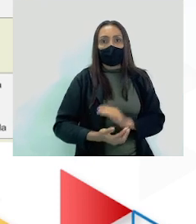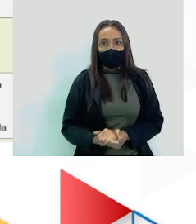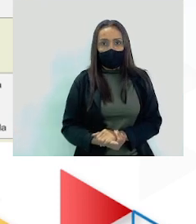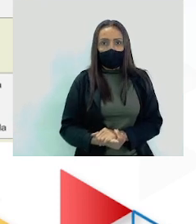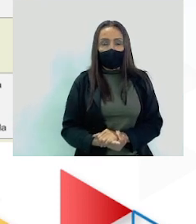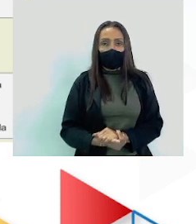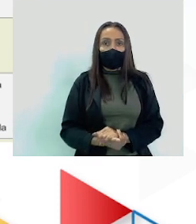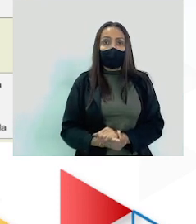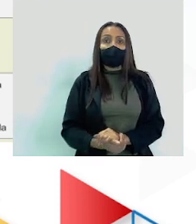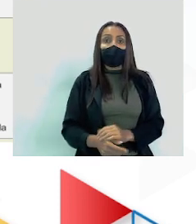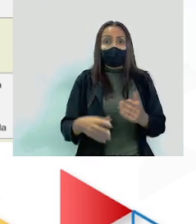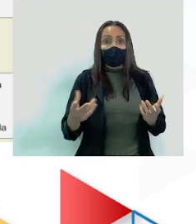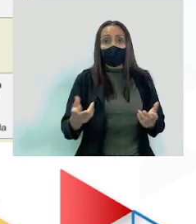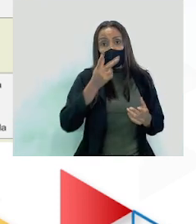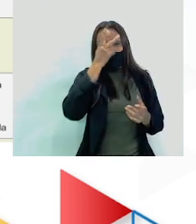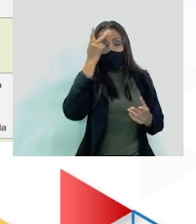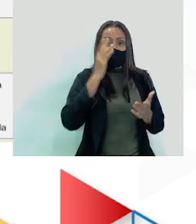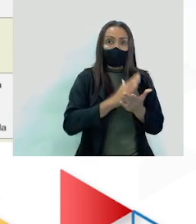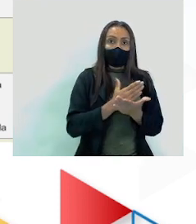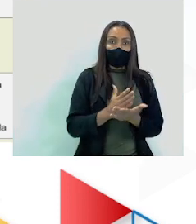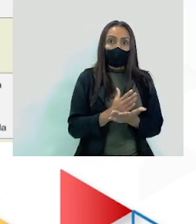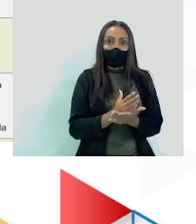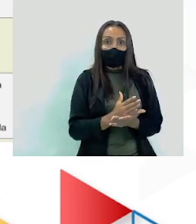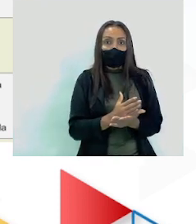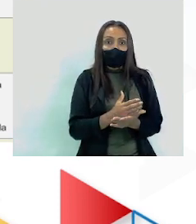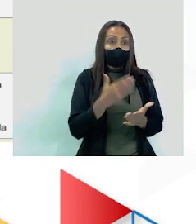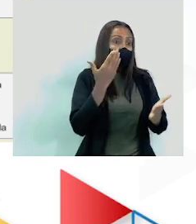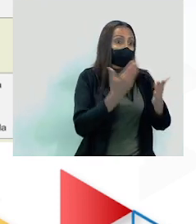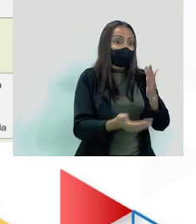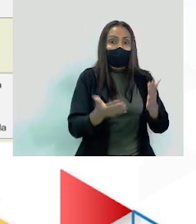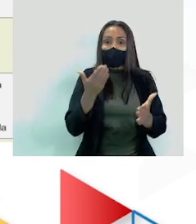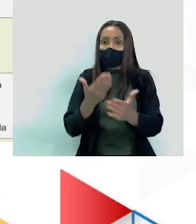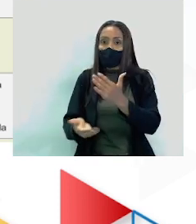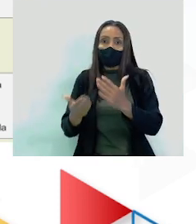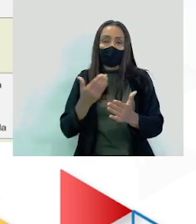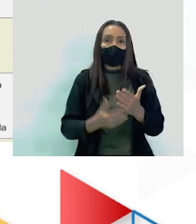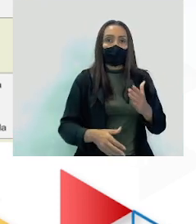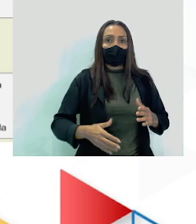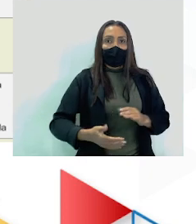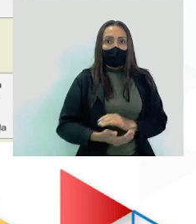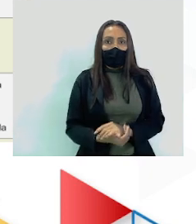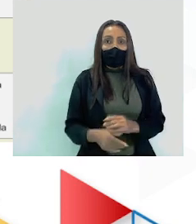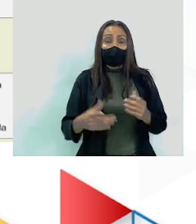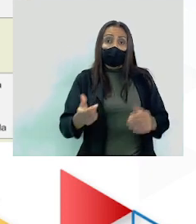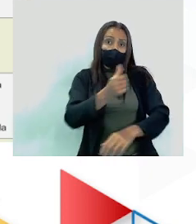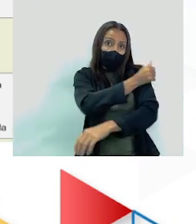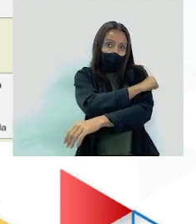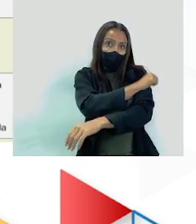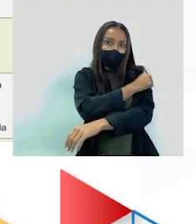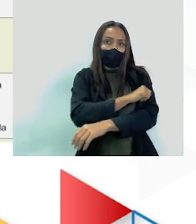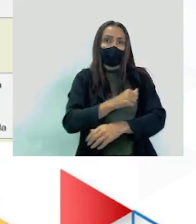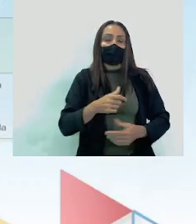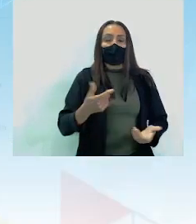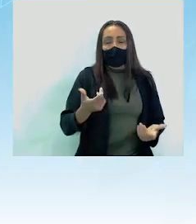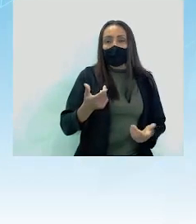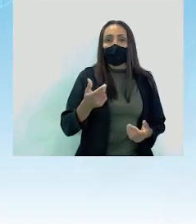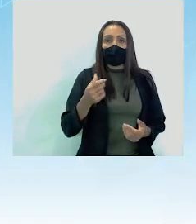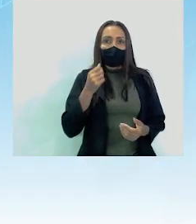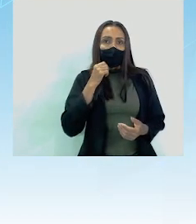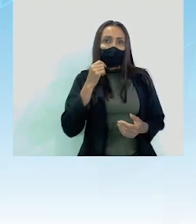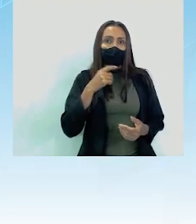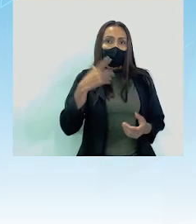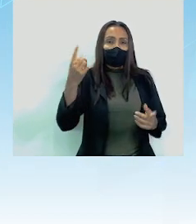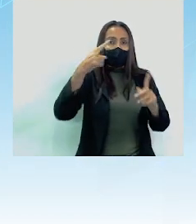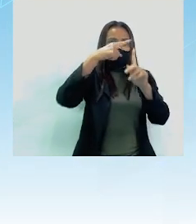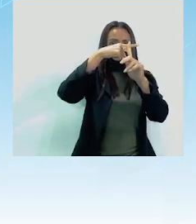que muita gente se perde. Rio de Janeiro, por exemplo, tem ali por baixo do Corcovado, ali do Cristo Redentor, tem vários locais de